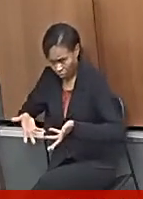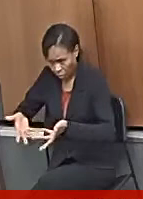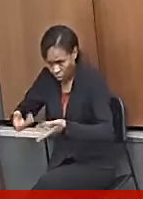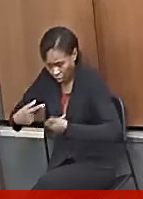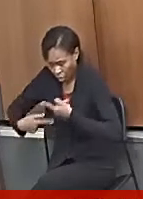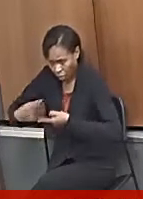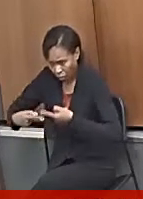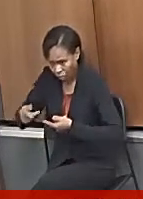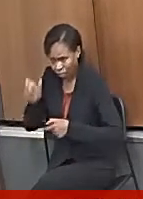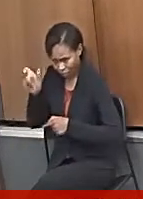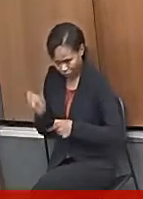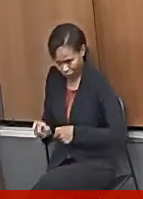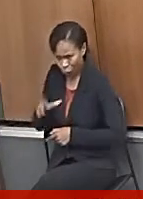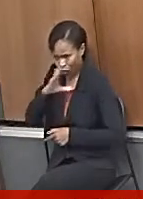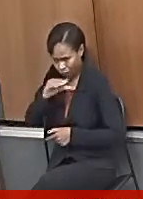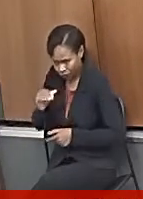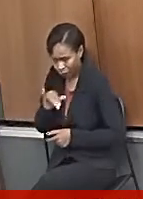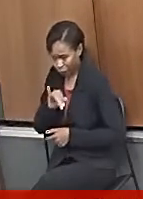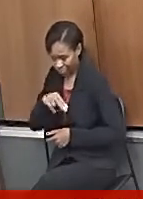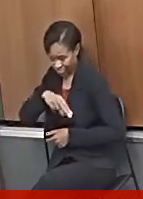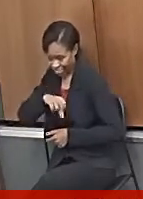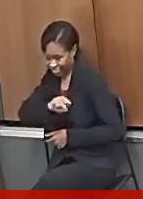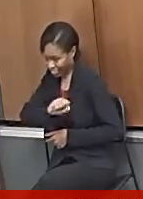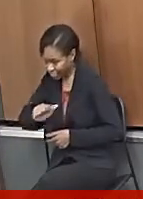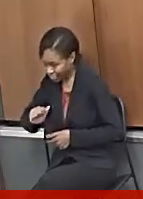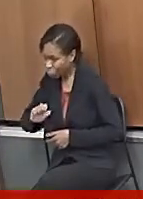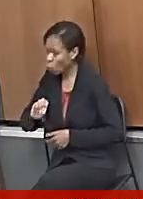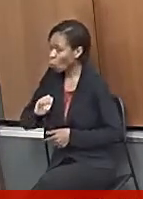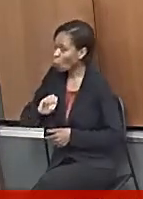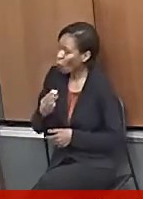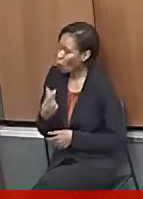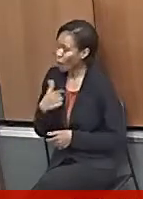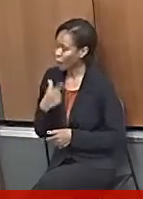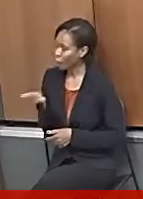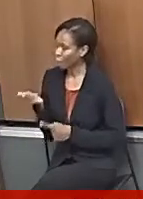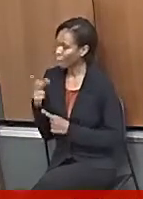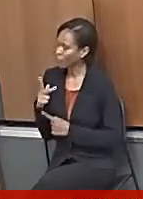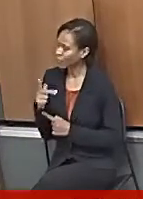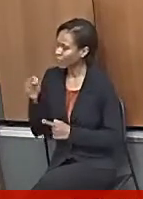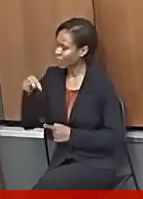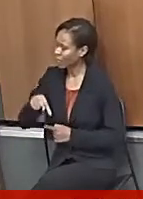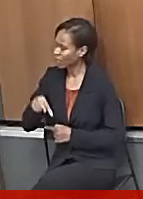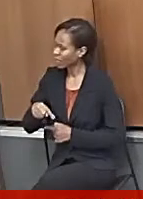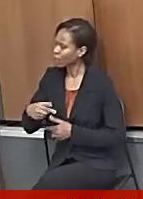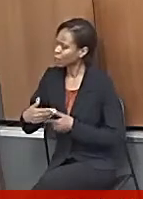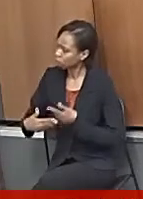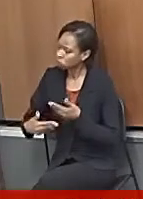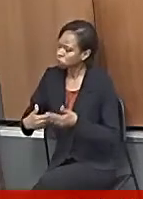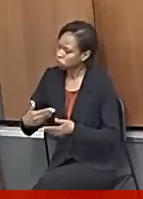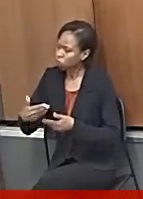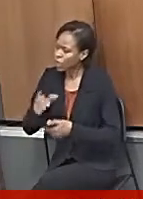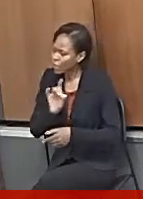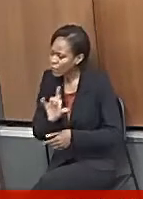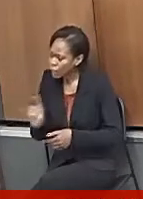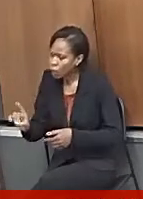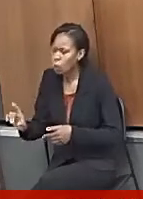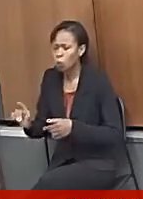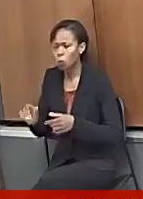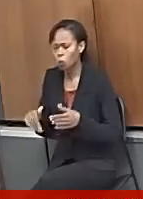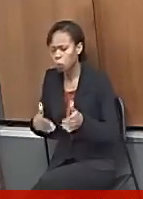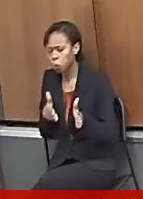servidores para o inss ou eu aposentar aqui paulatinamente cada um